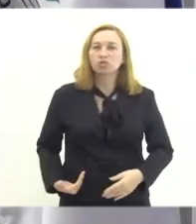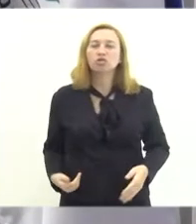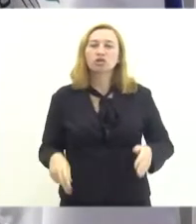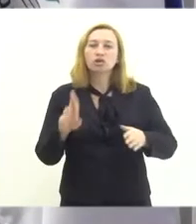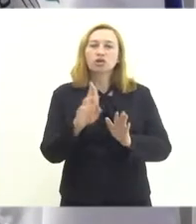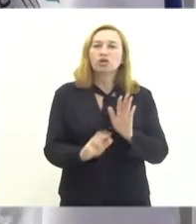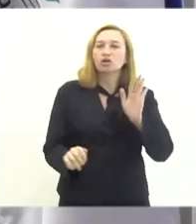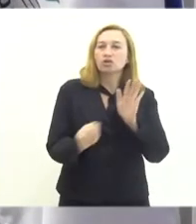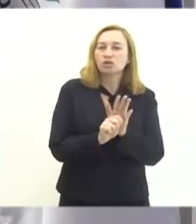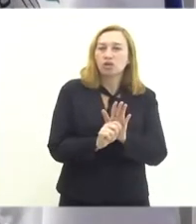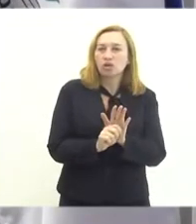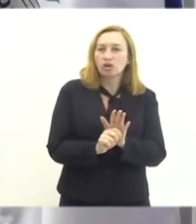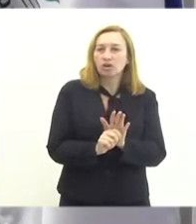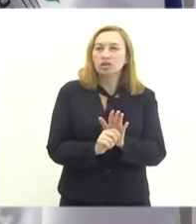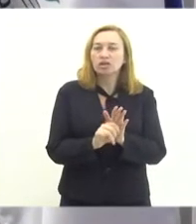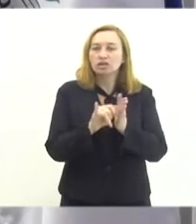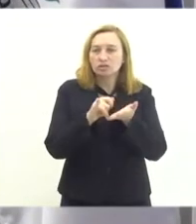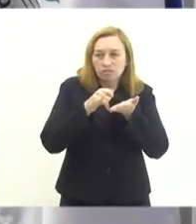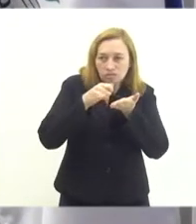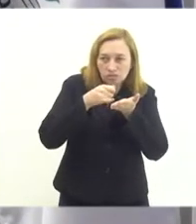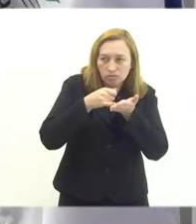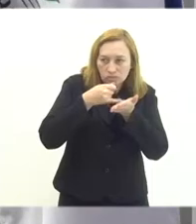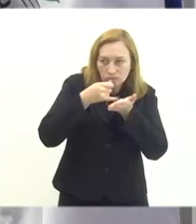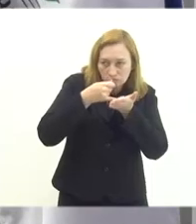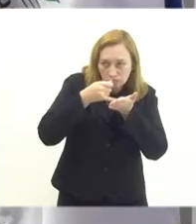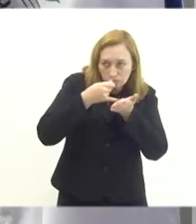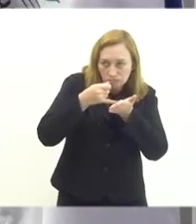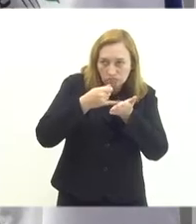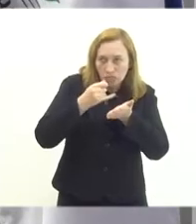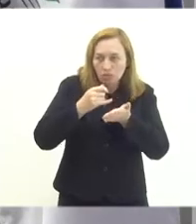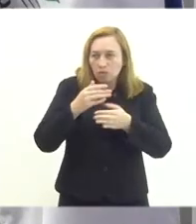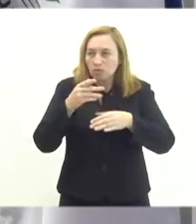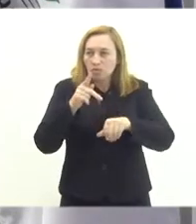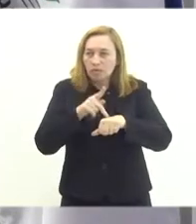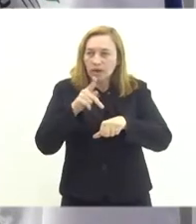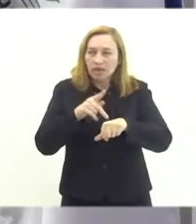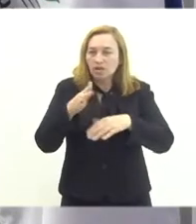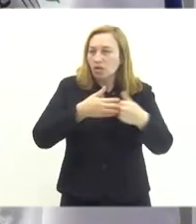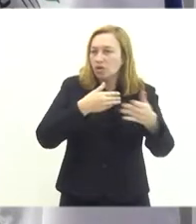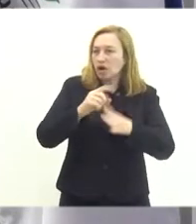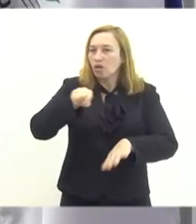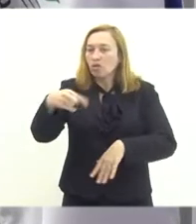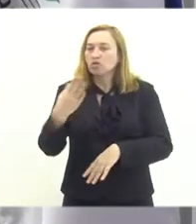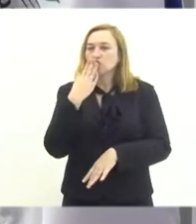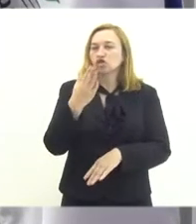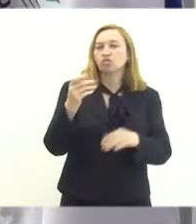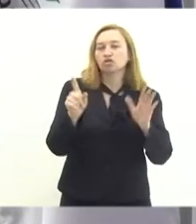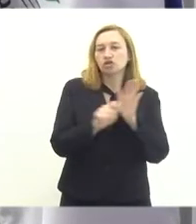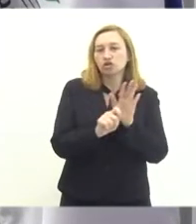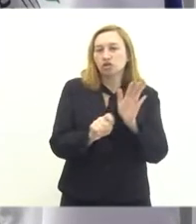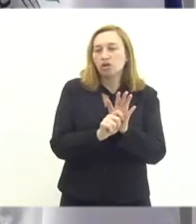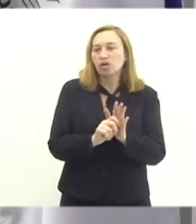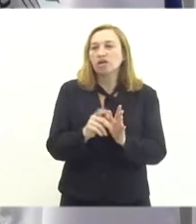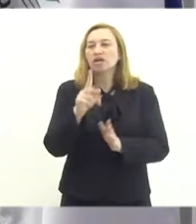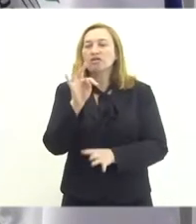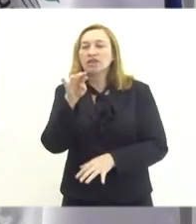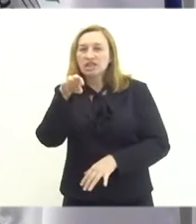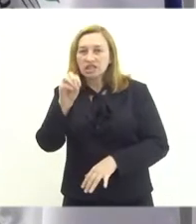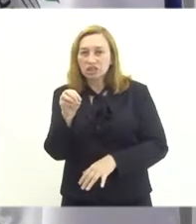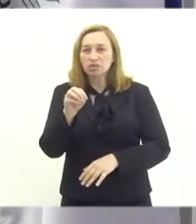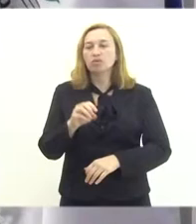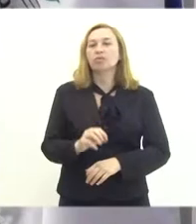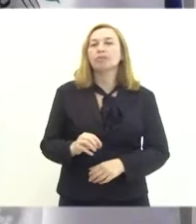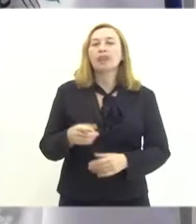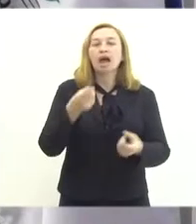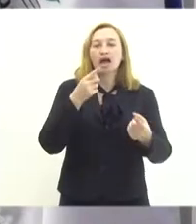sobre drogas cracks e também Outras Drogas O que é Francisco Neto